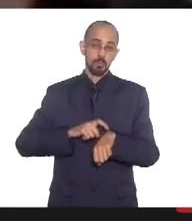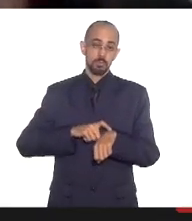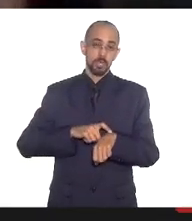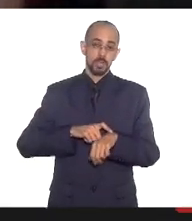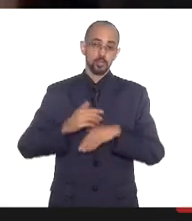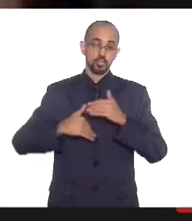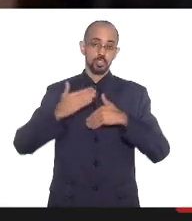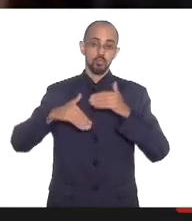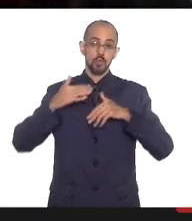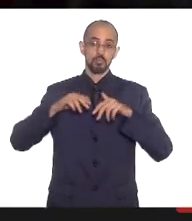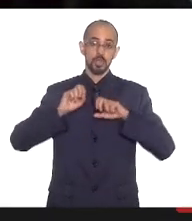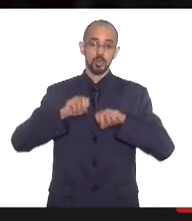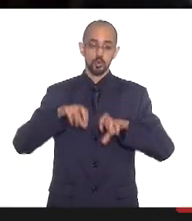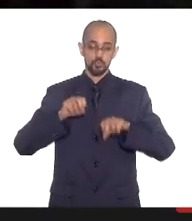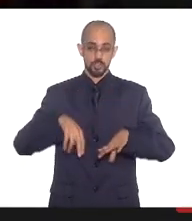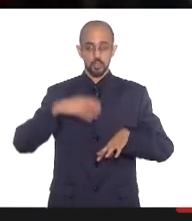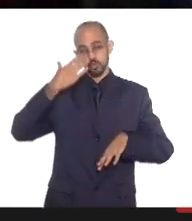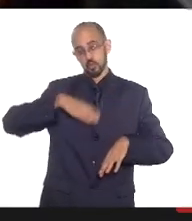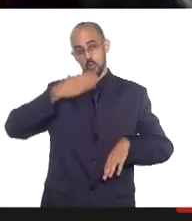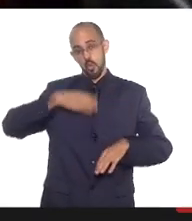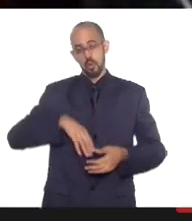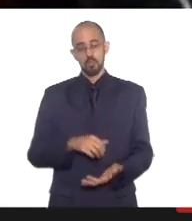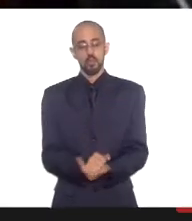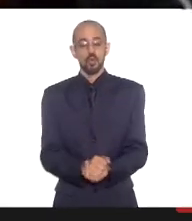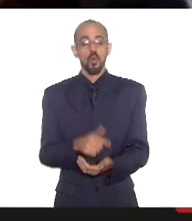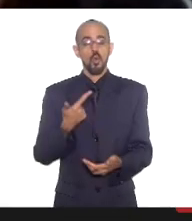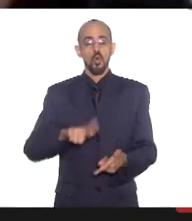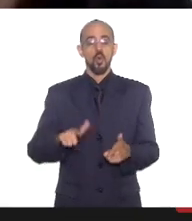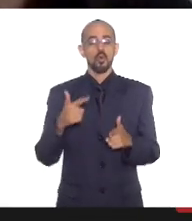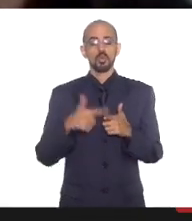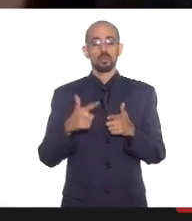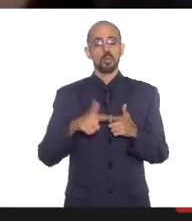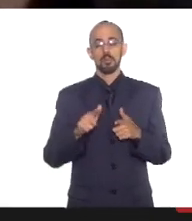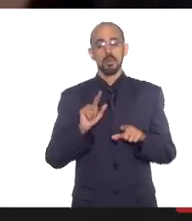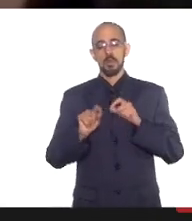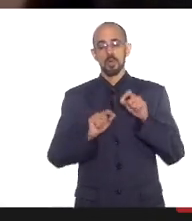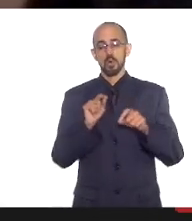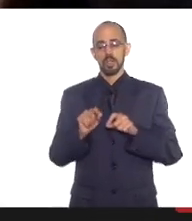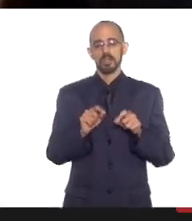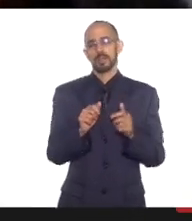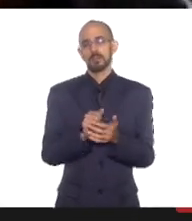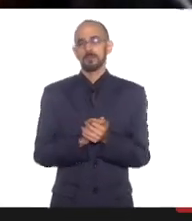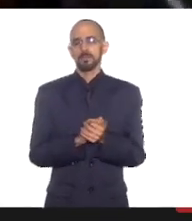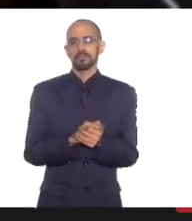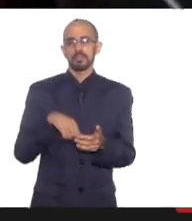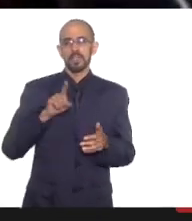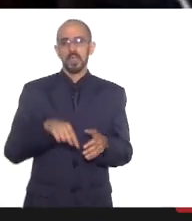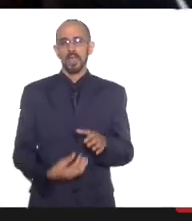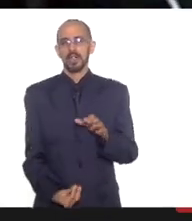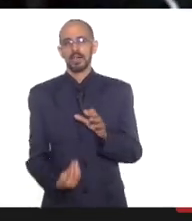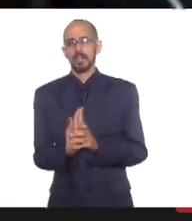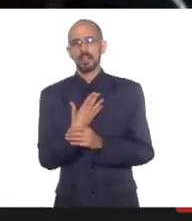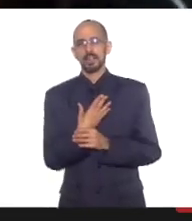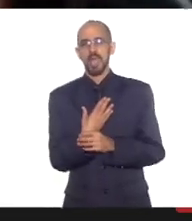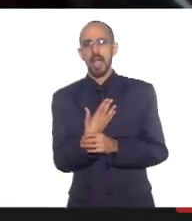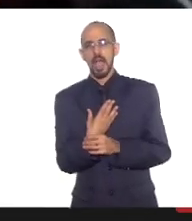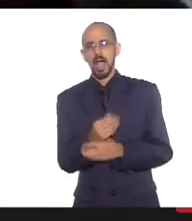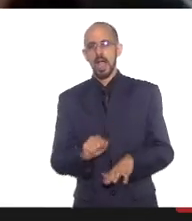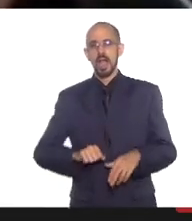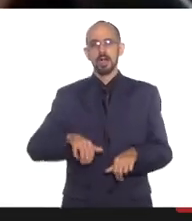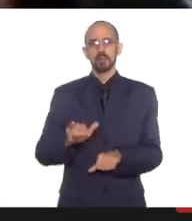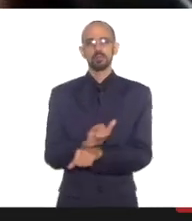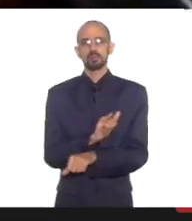incubação desse vídeo e a outra questão é a estabelecer é